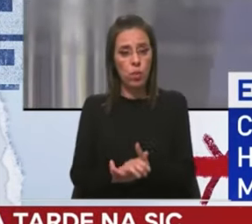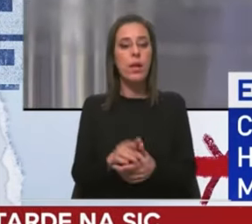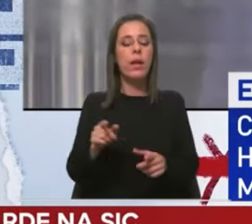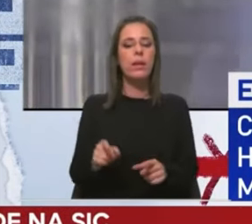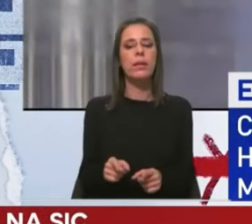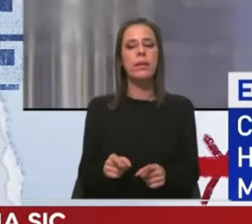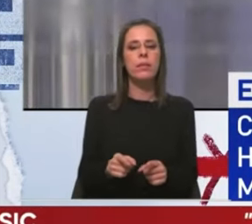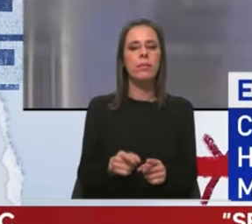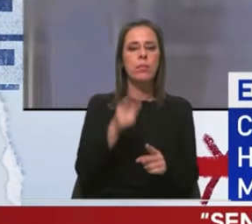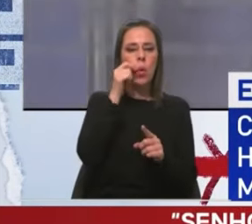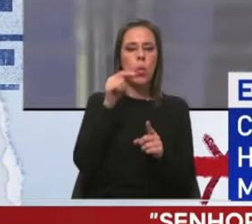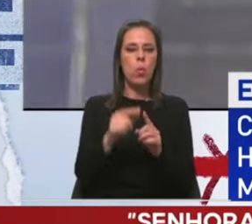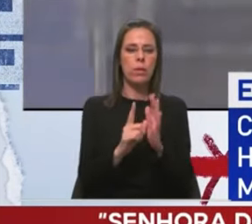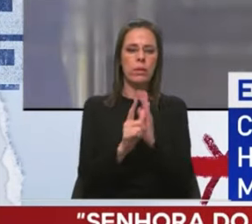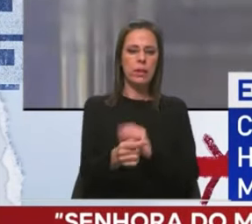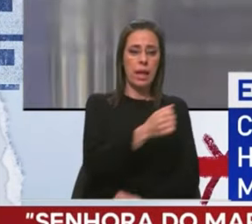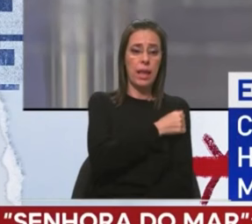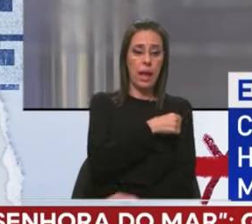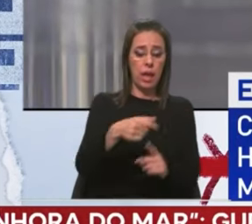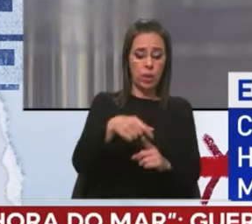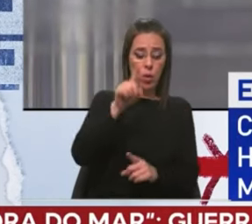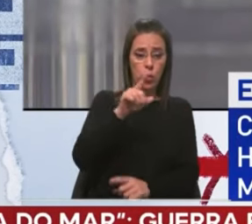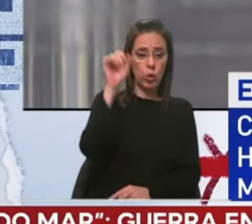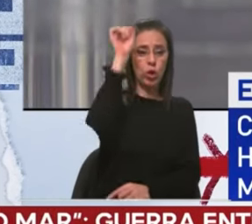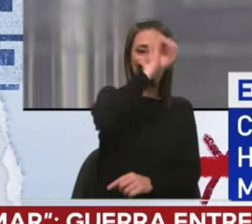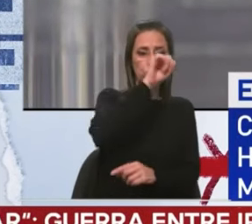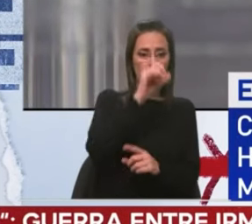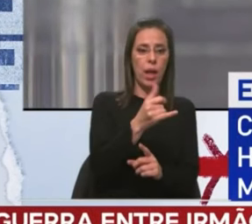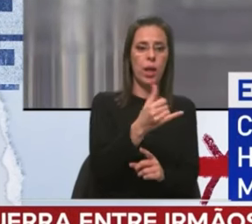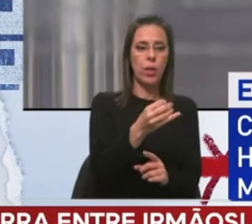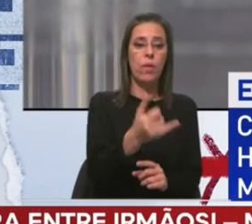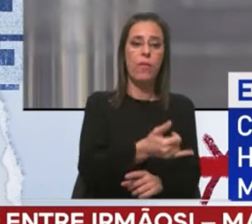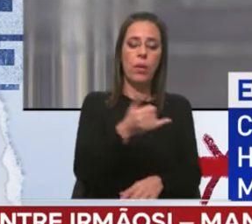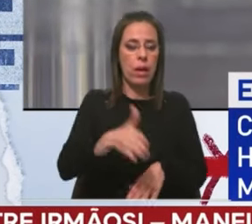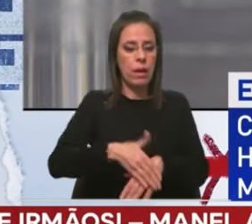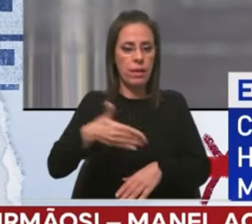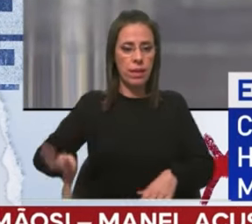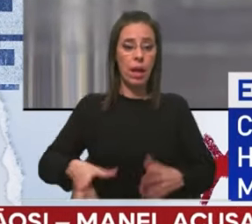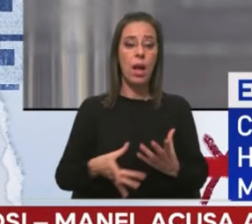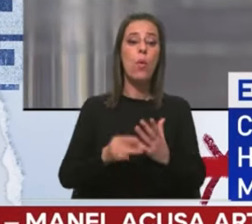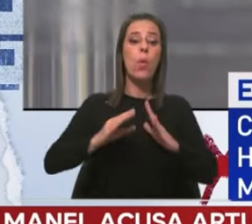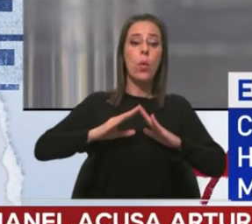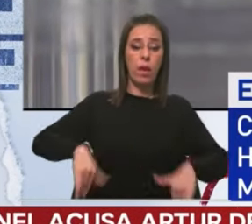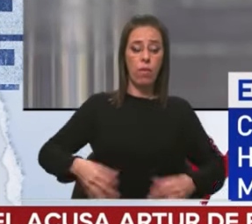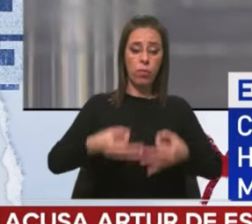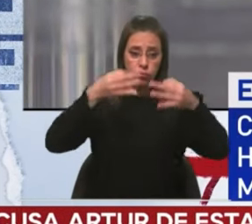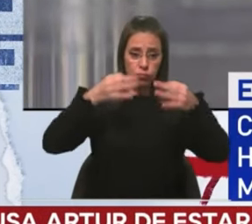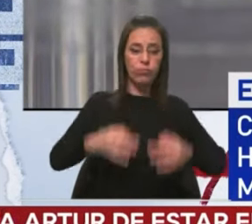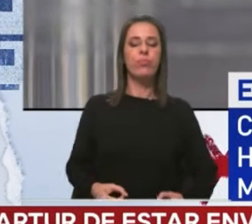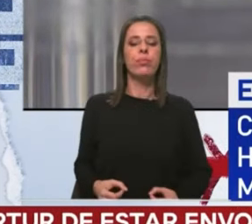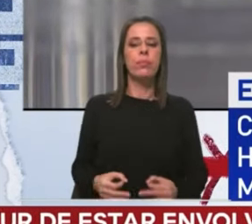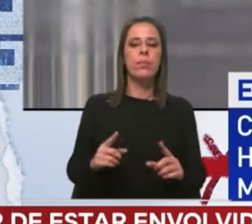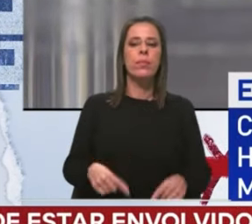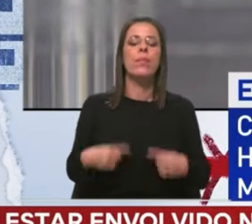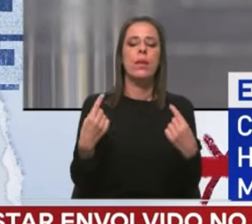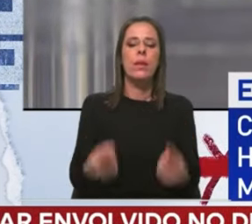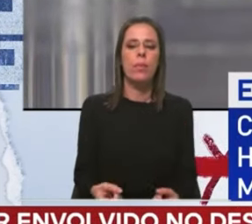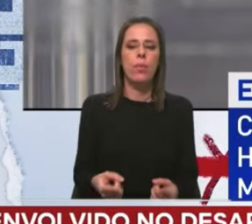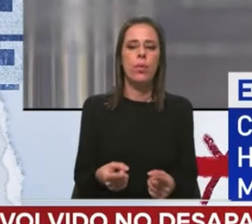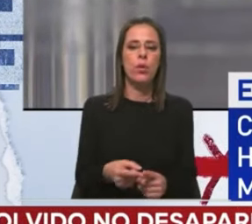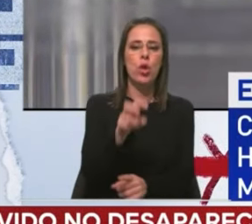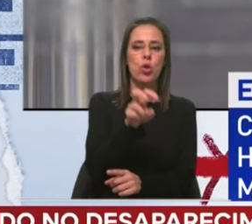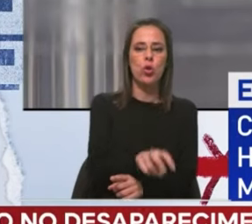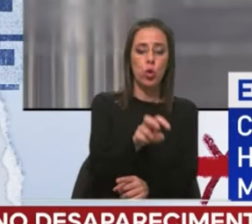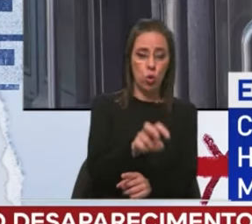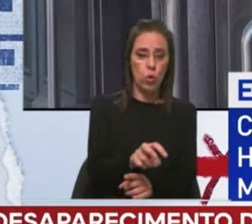que Valdén Mendes saiu de casa a 1 de janeiro de 2021. O divórcio só se concretizou depois, então, em